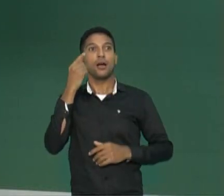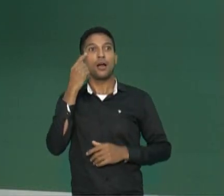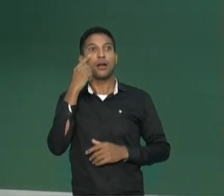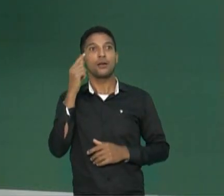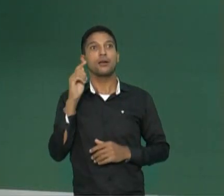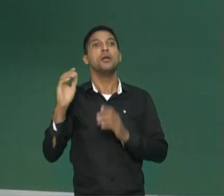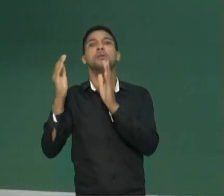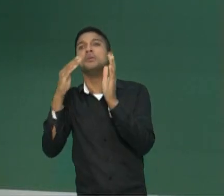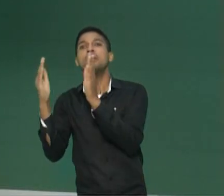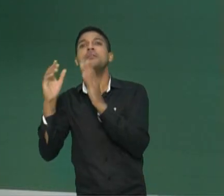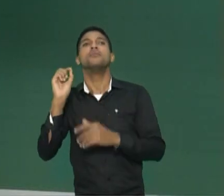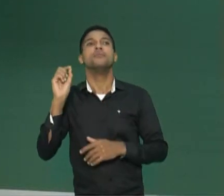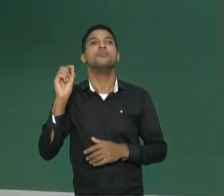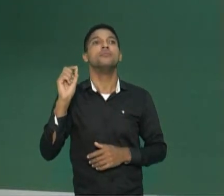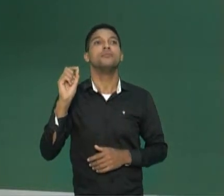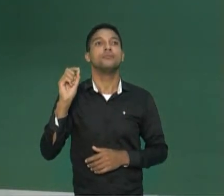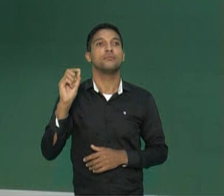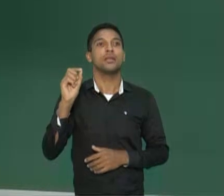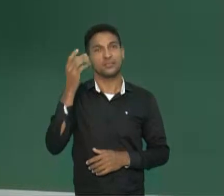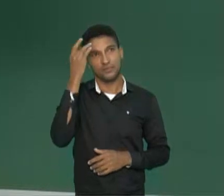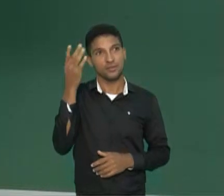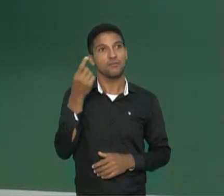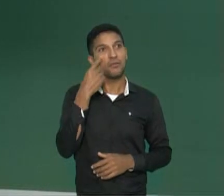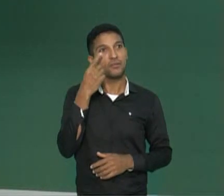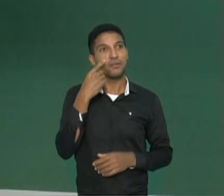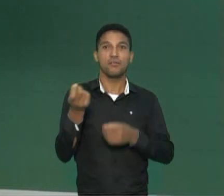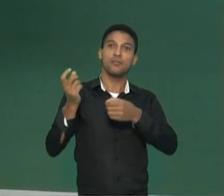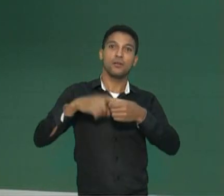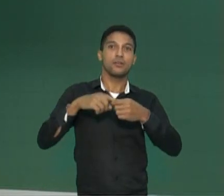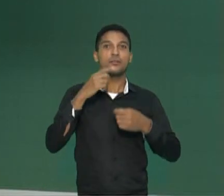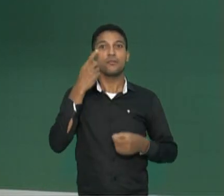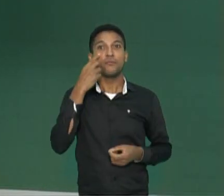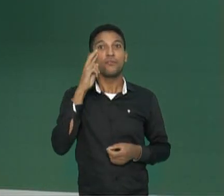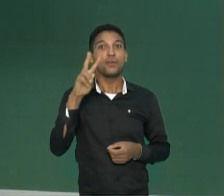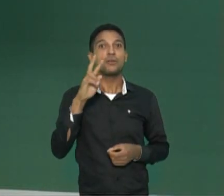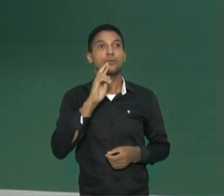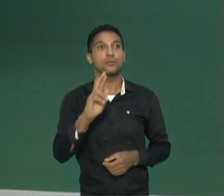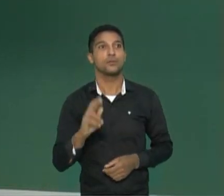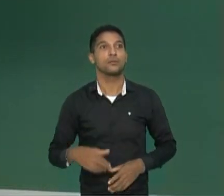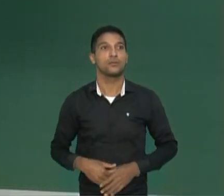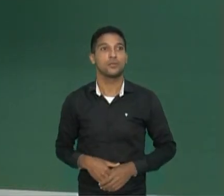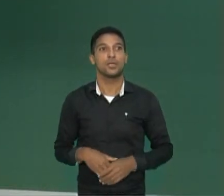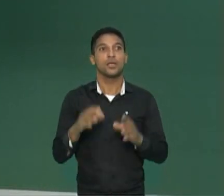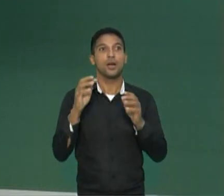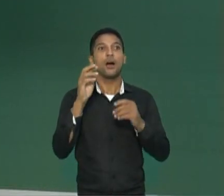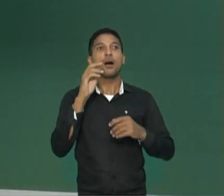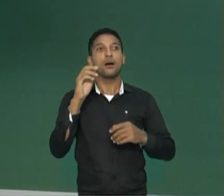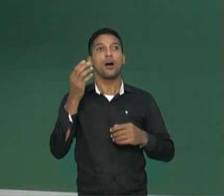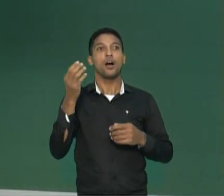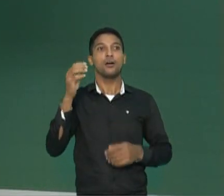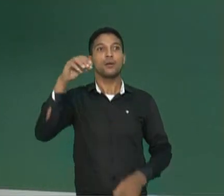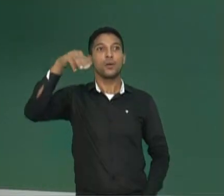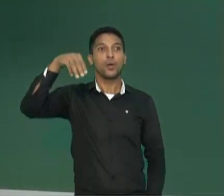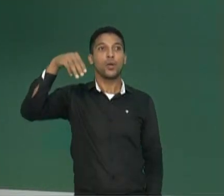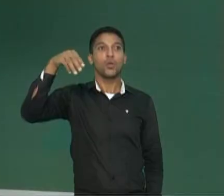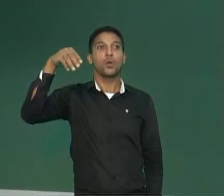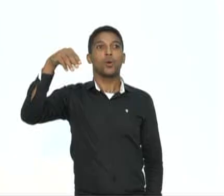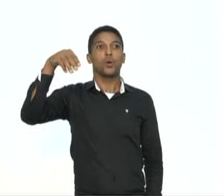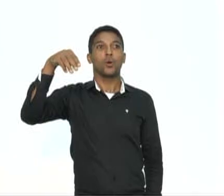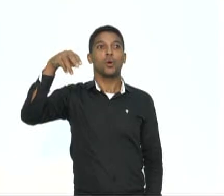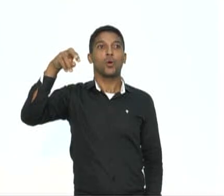que é isso aqui? Esse está fácil. Então vamos voltar aqui, pessoal, olha lá, ó. Todos aqui. Aqui a gente está falando de Granada,